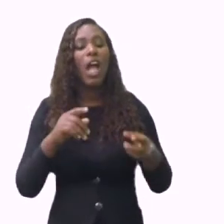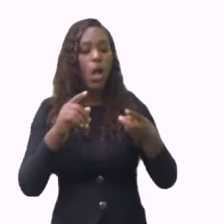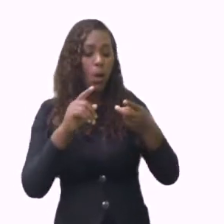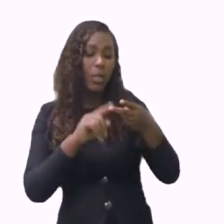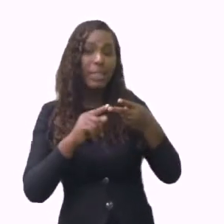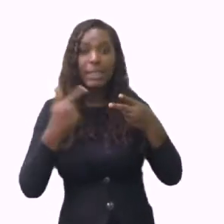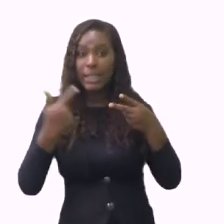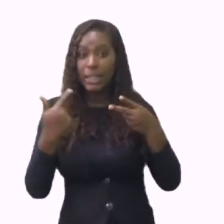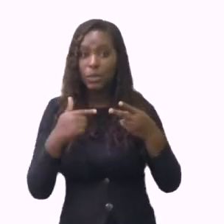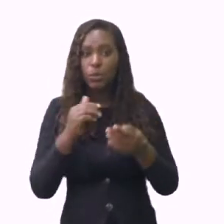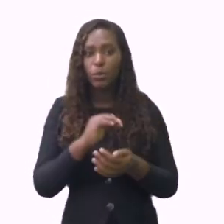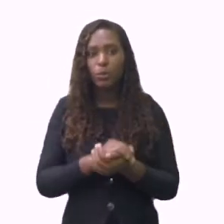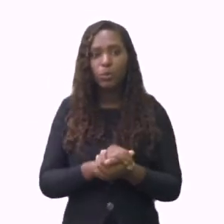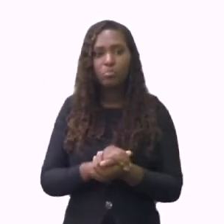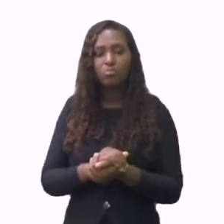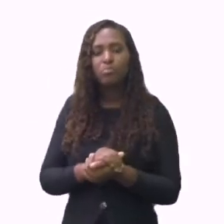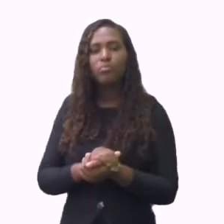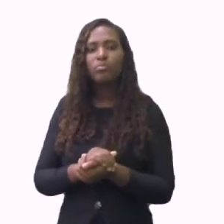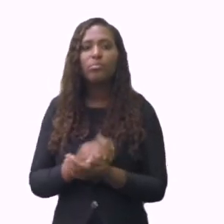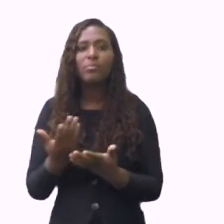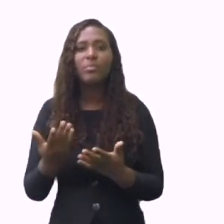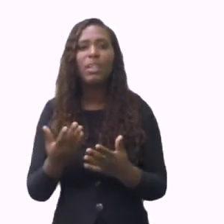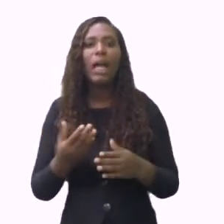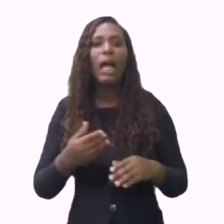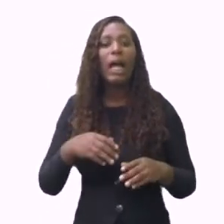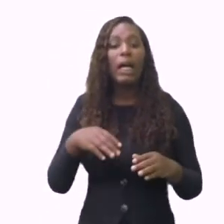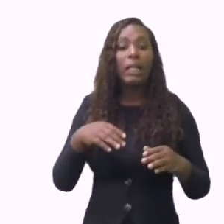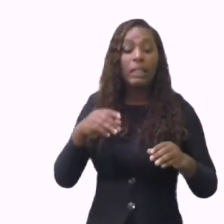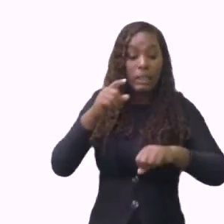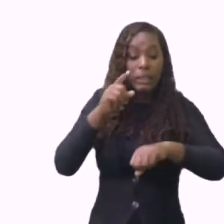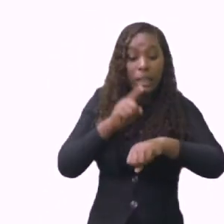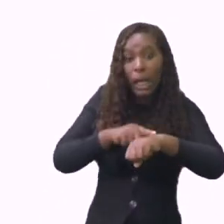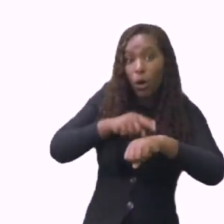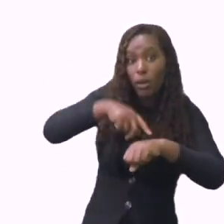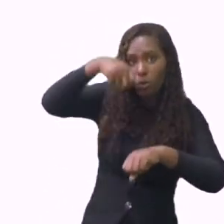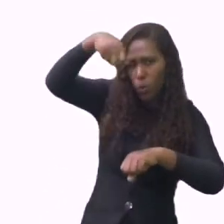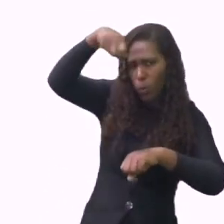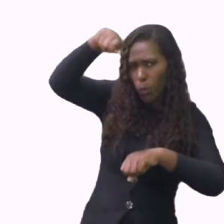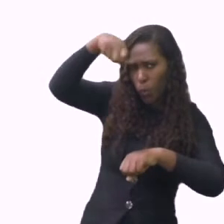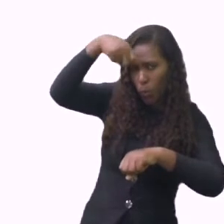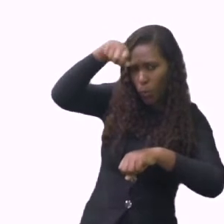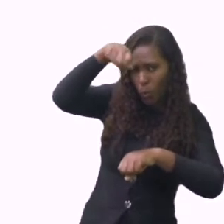Carlos brincou de peteca. Viu que eu dei uma pausa?